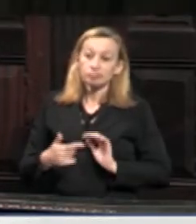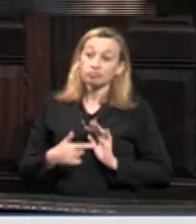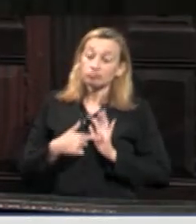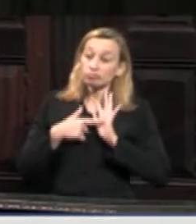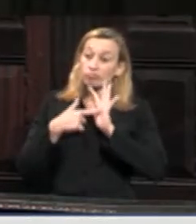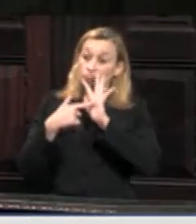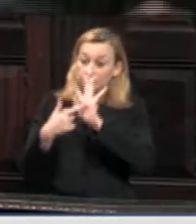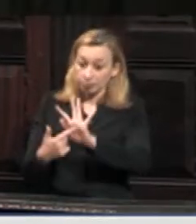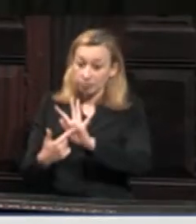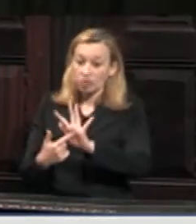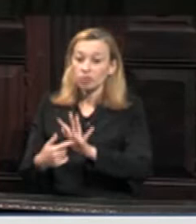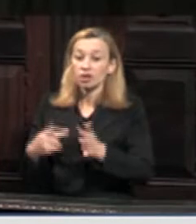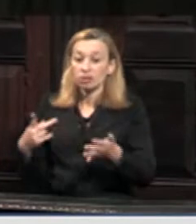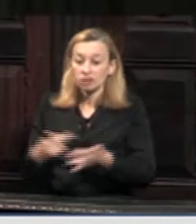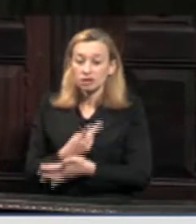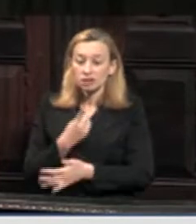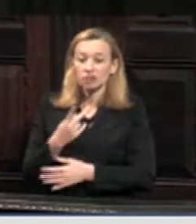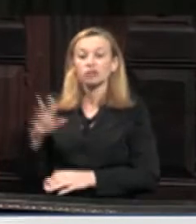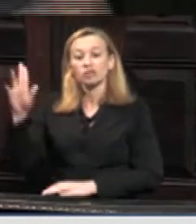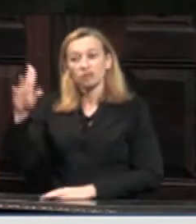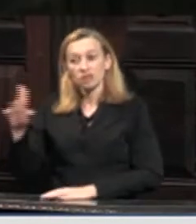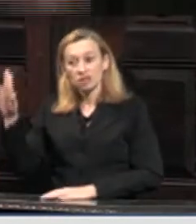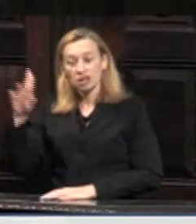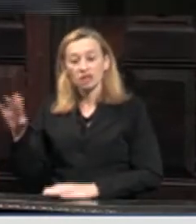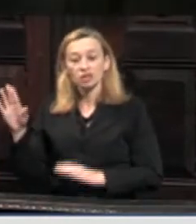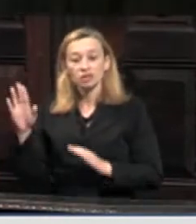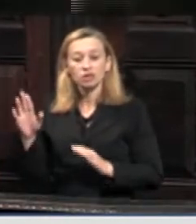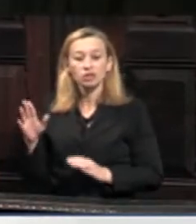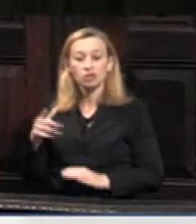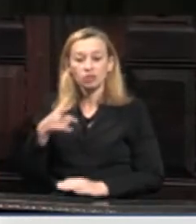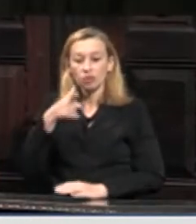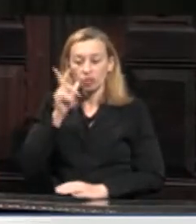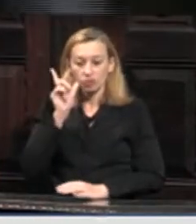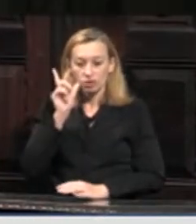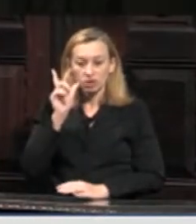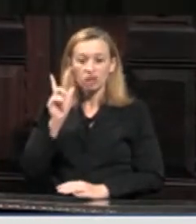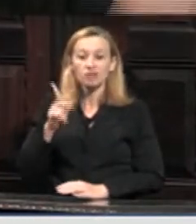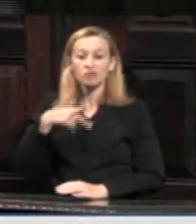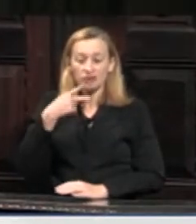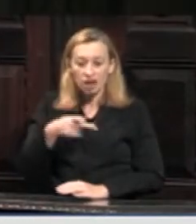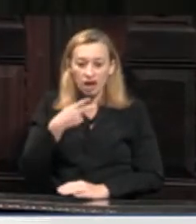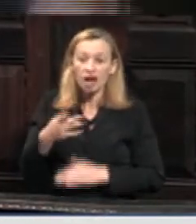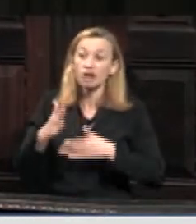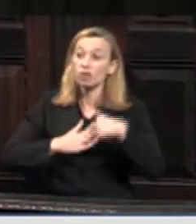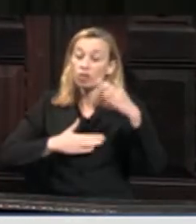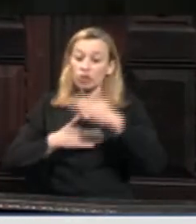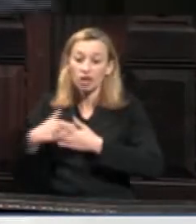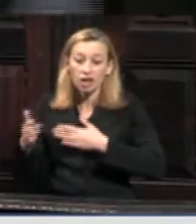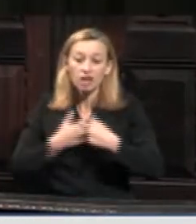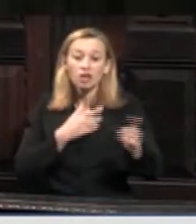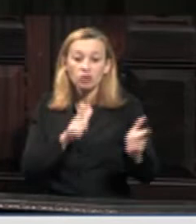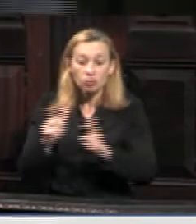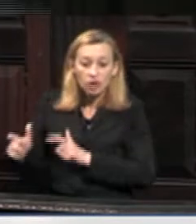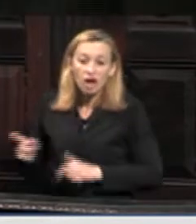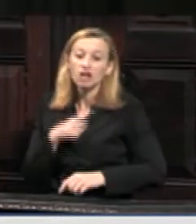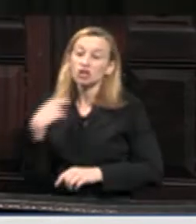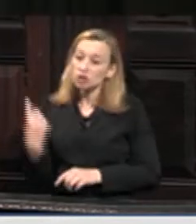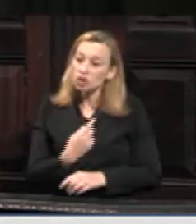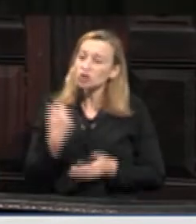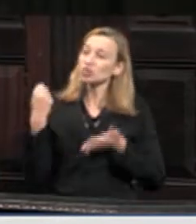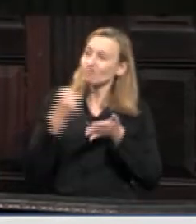horas, Rua Presidente Pedreira, no bairro do Ingá, e afirmar que aqui deste microfone, ou em qualquer lugar, nós continuaremos